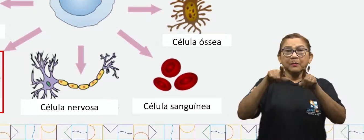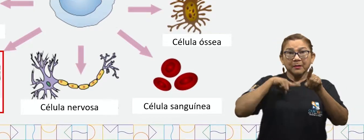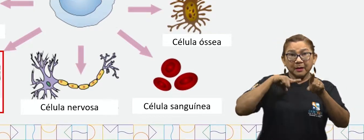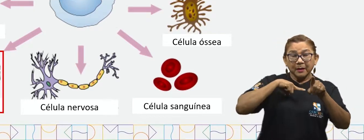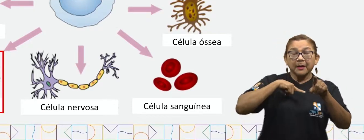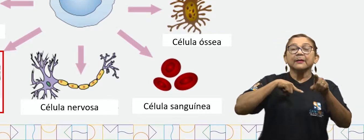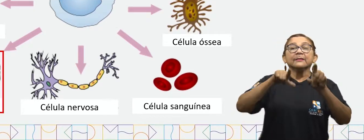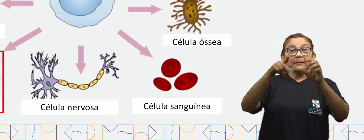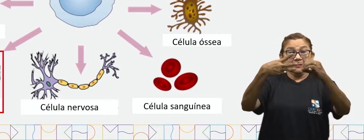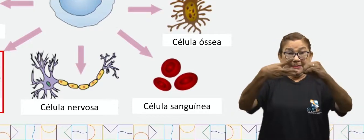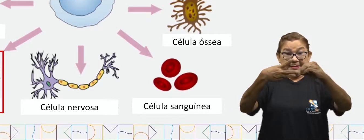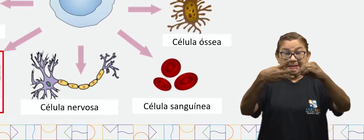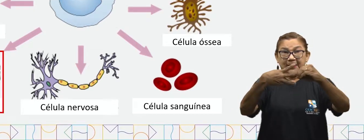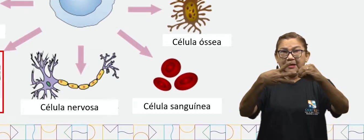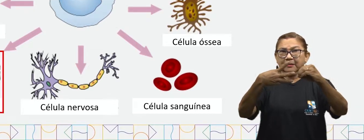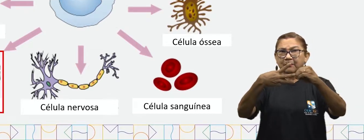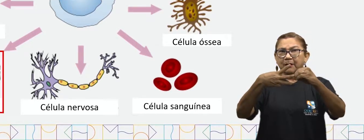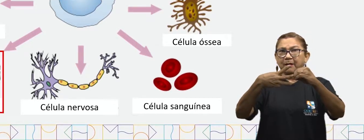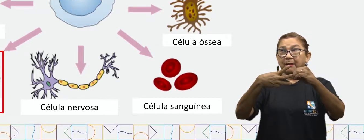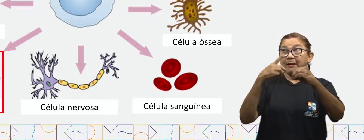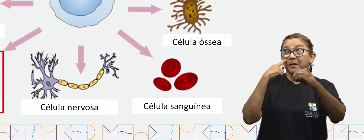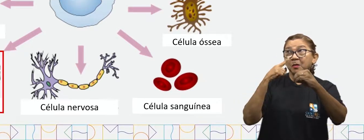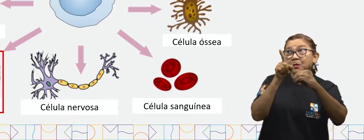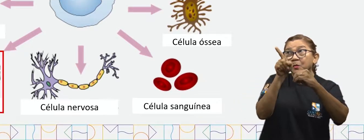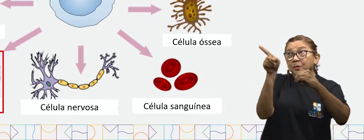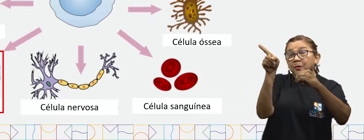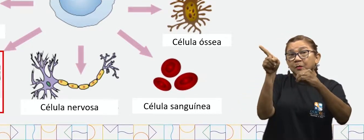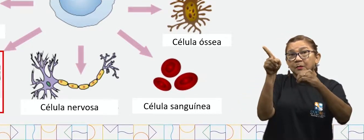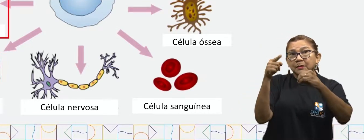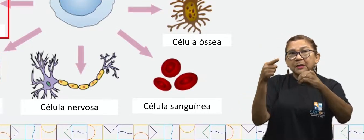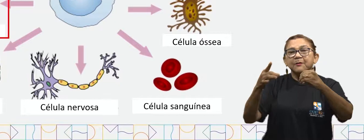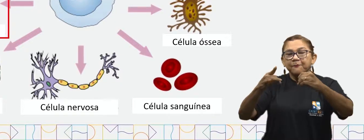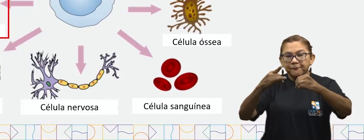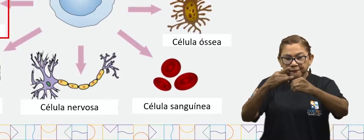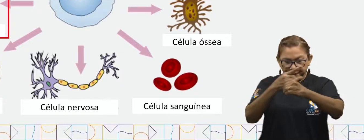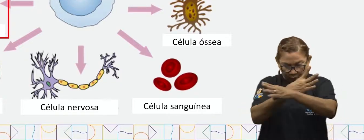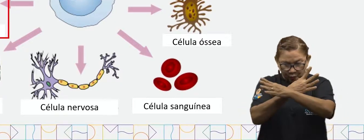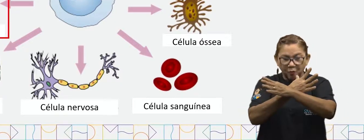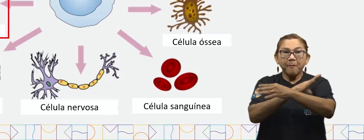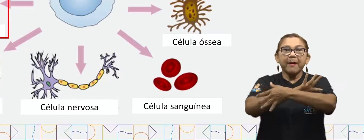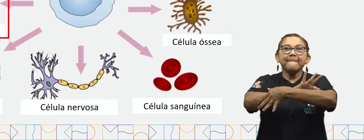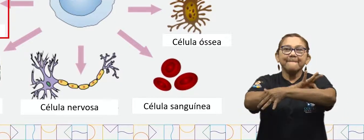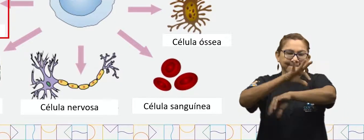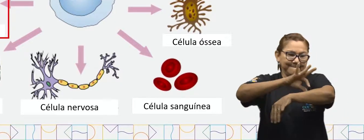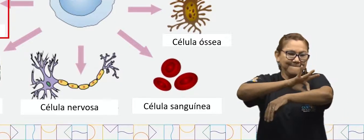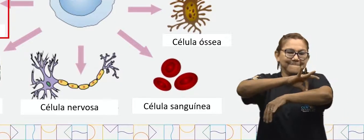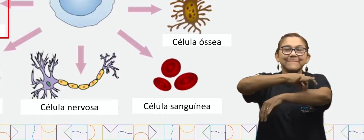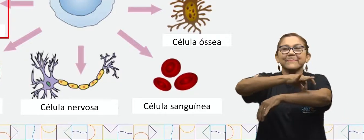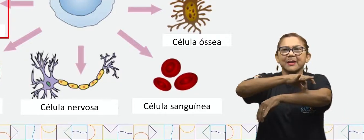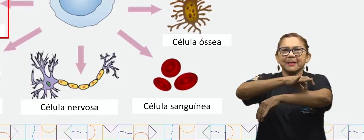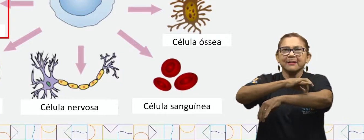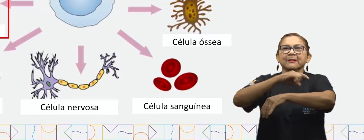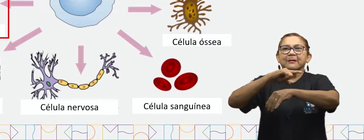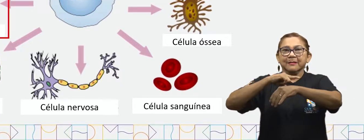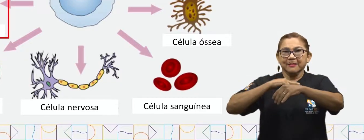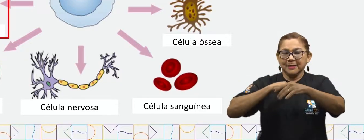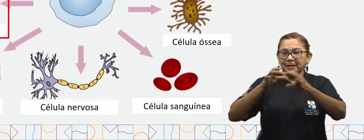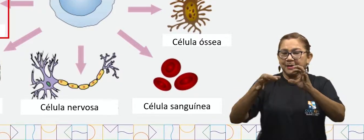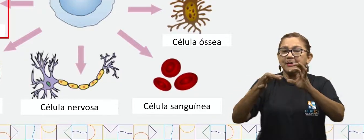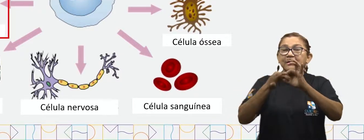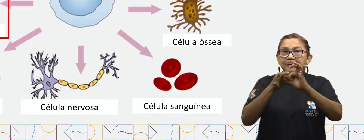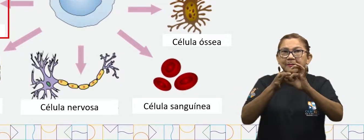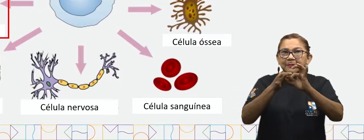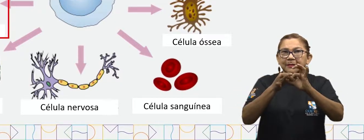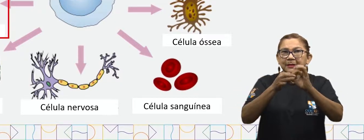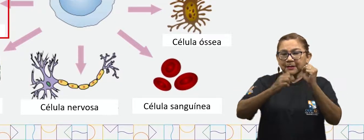que é uma célula responsável por formar a nossa pele. Célula imunitária, que é responsável por